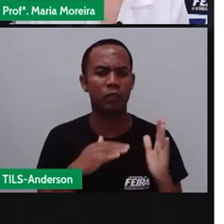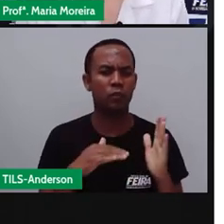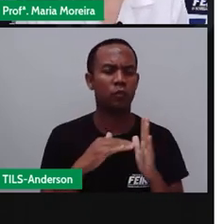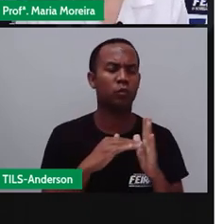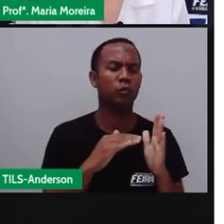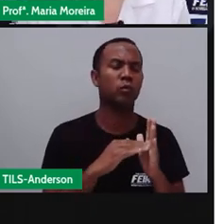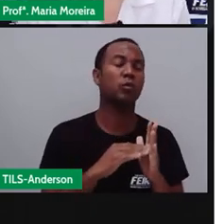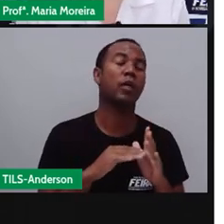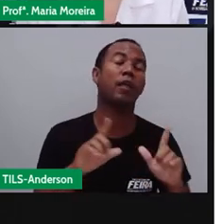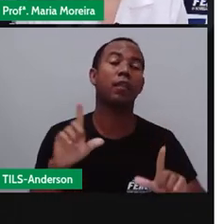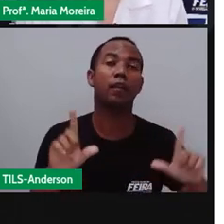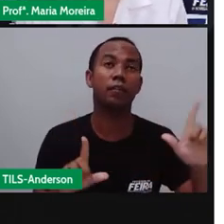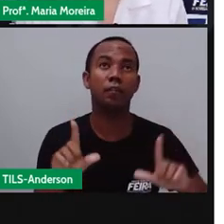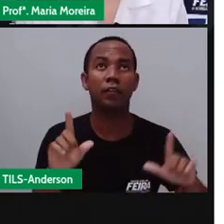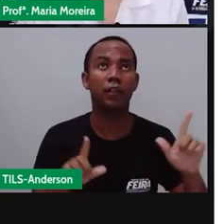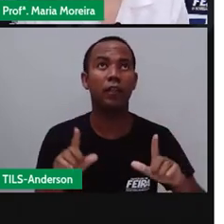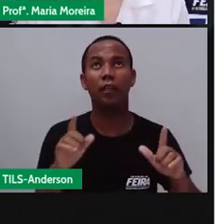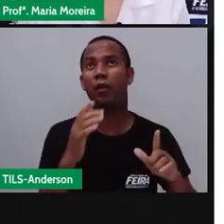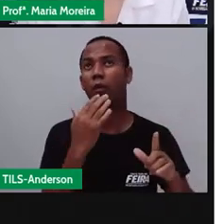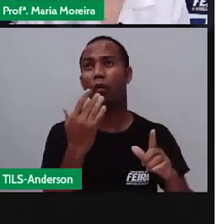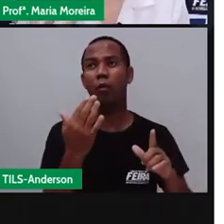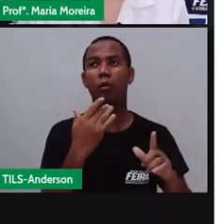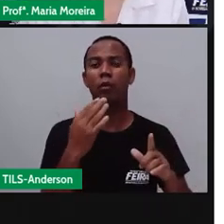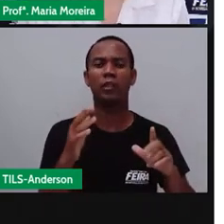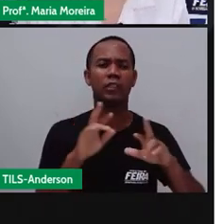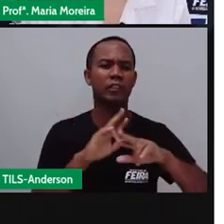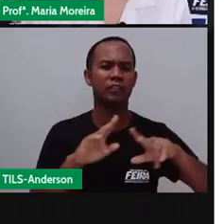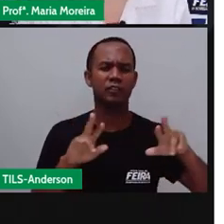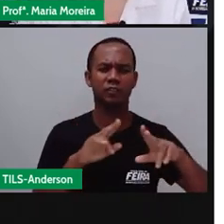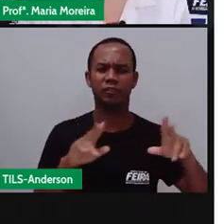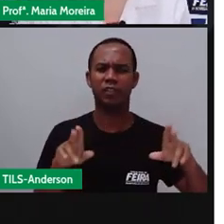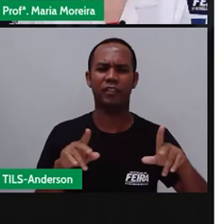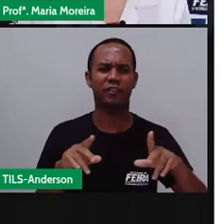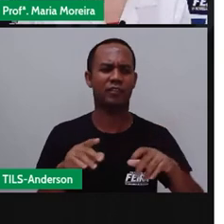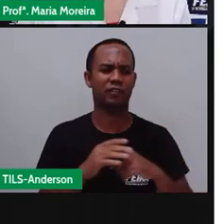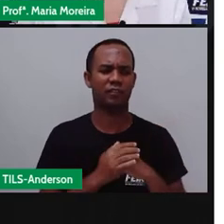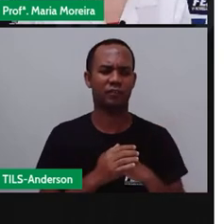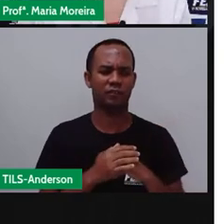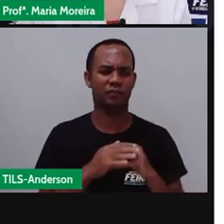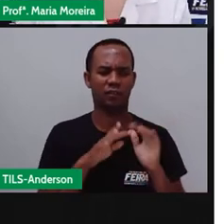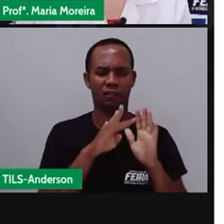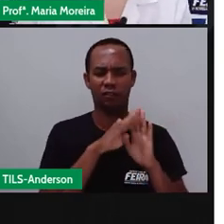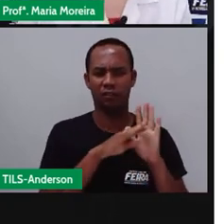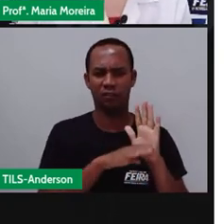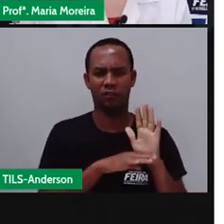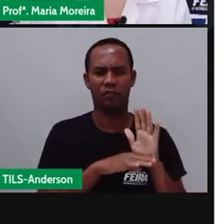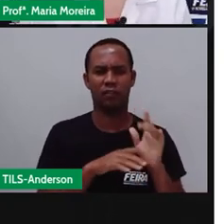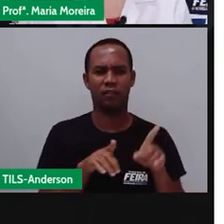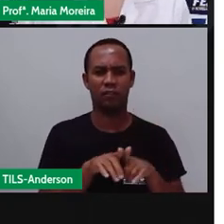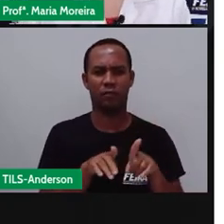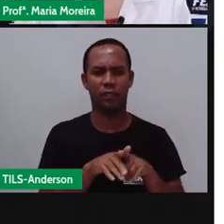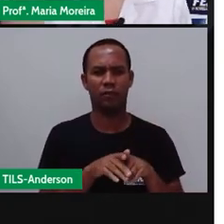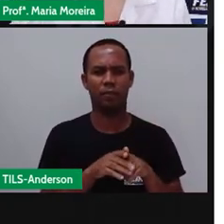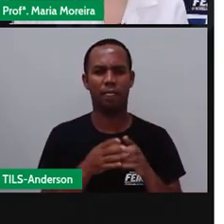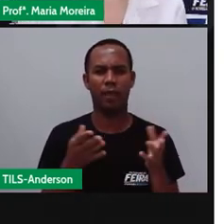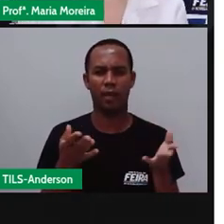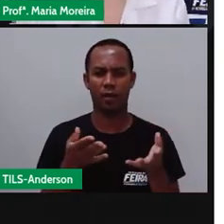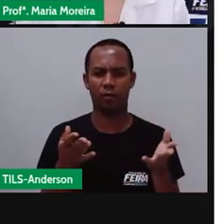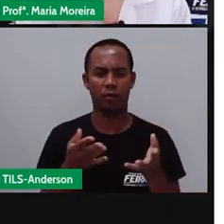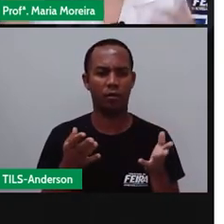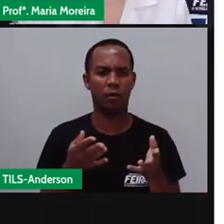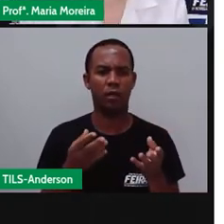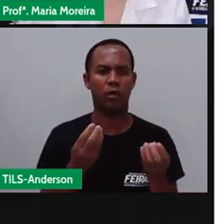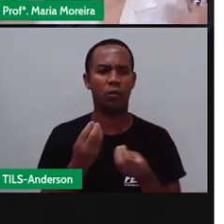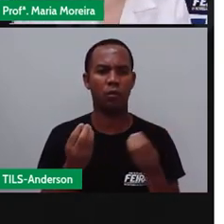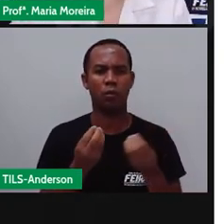no feriado, né? Das cores. Então, existem várias possibilidades de listas, né? E aí agora é só vocês saírem aí